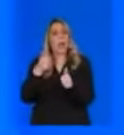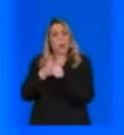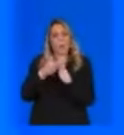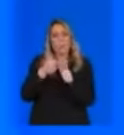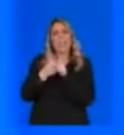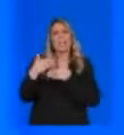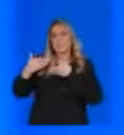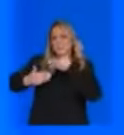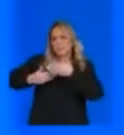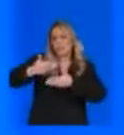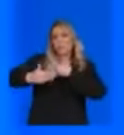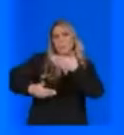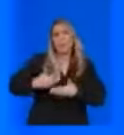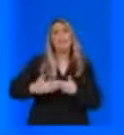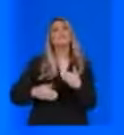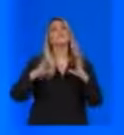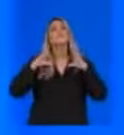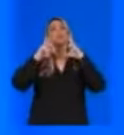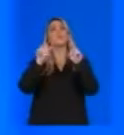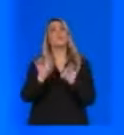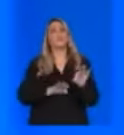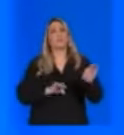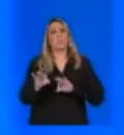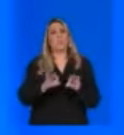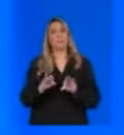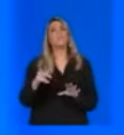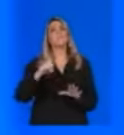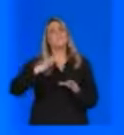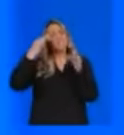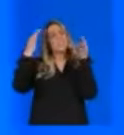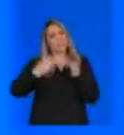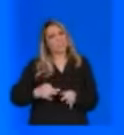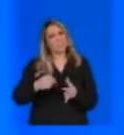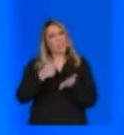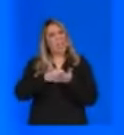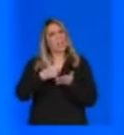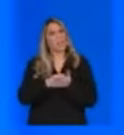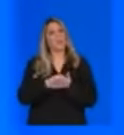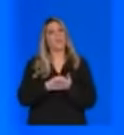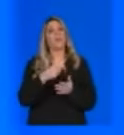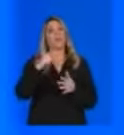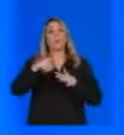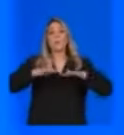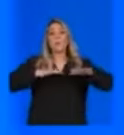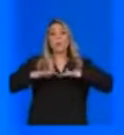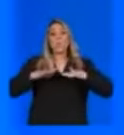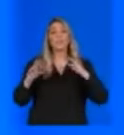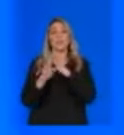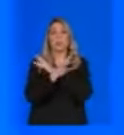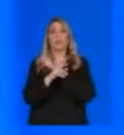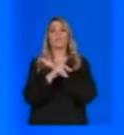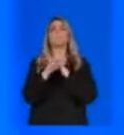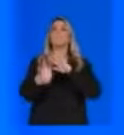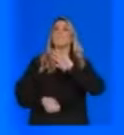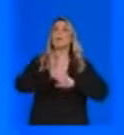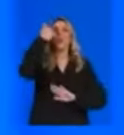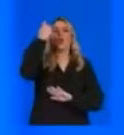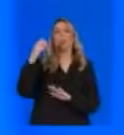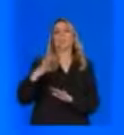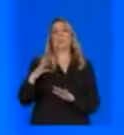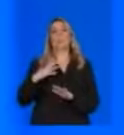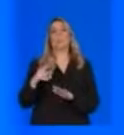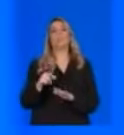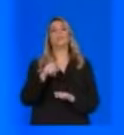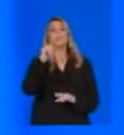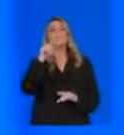o desenvolvimento de todos os projetos e vou garantir que a mobilidade urbana Avante na nossa cidade fazendo uma melhor integração